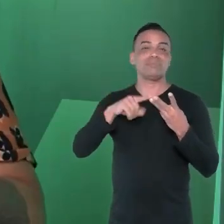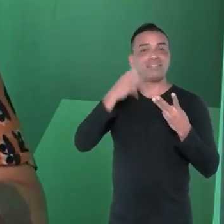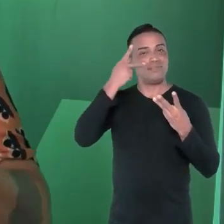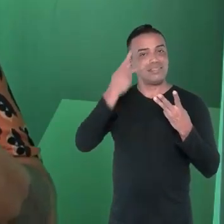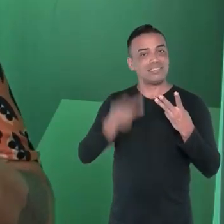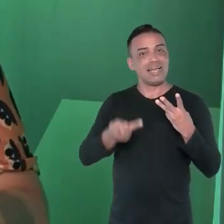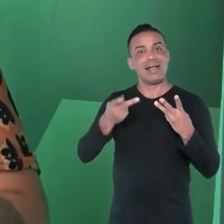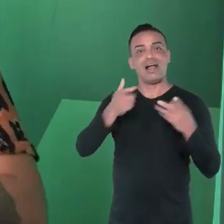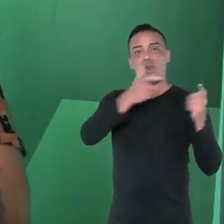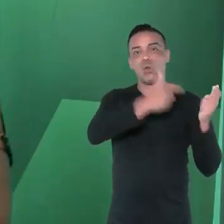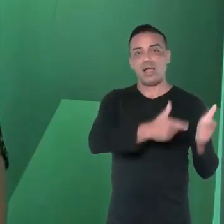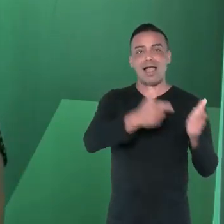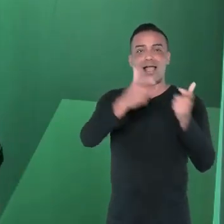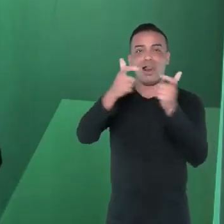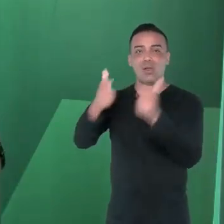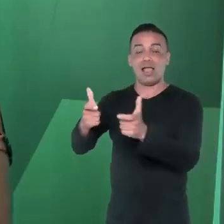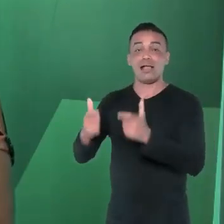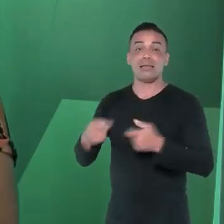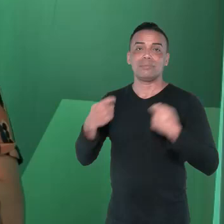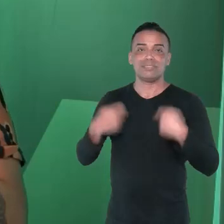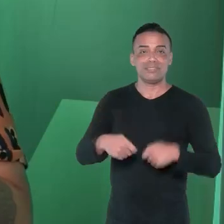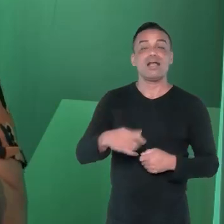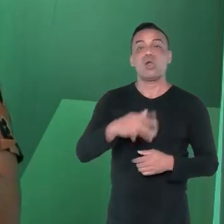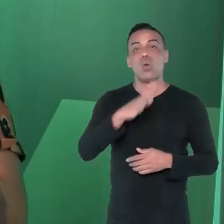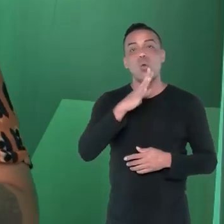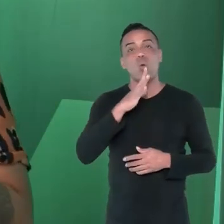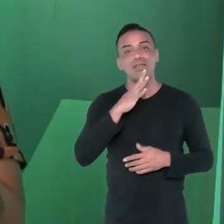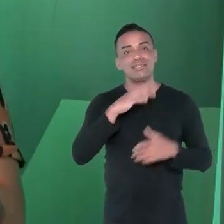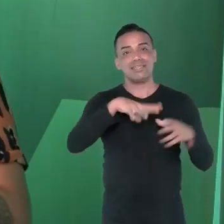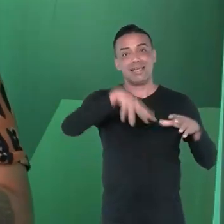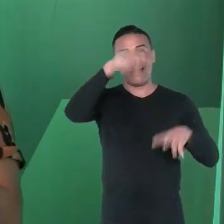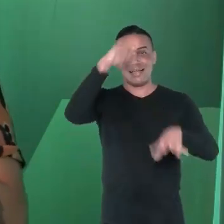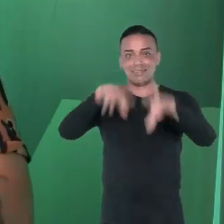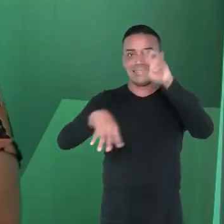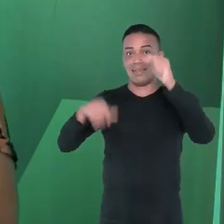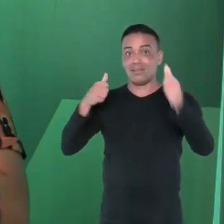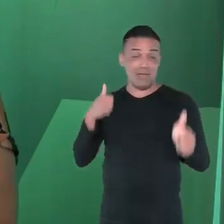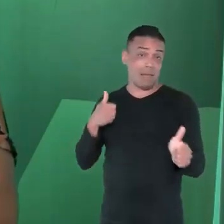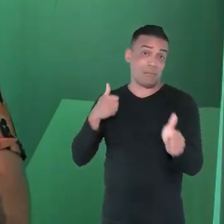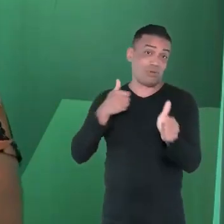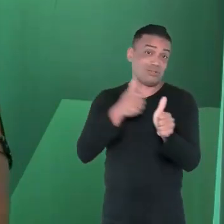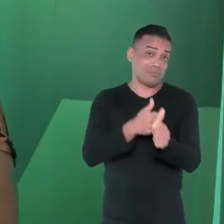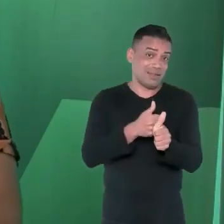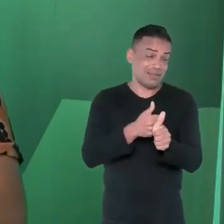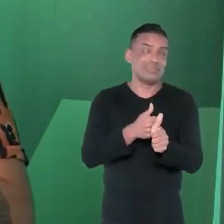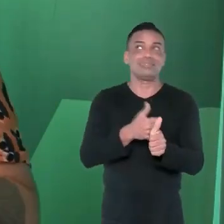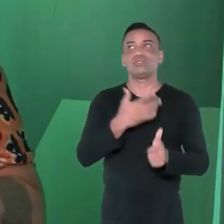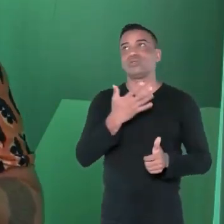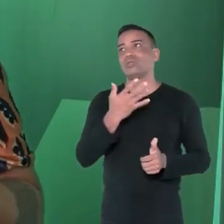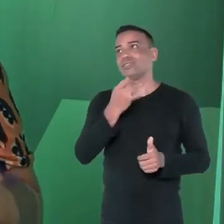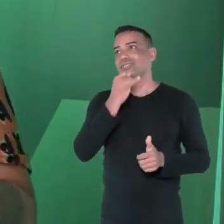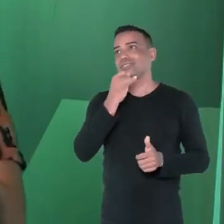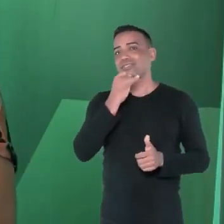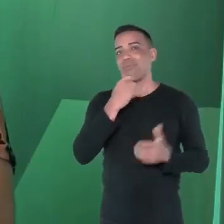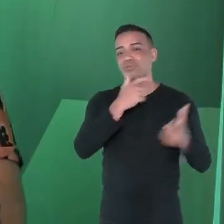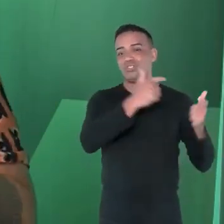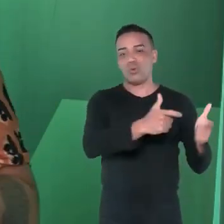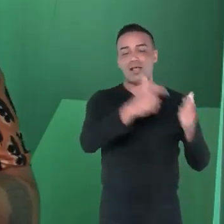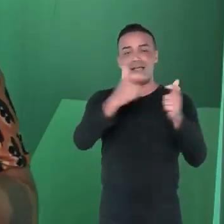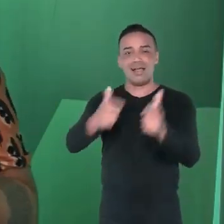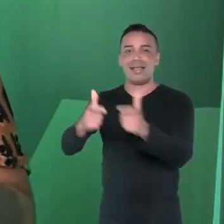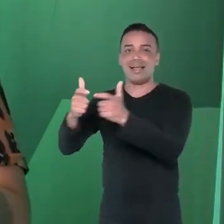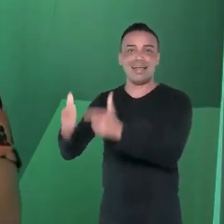visitar esse lugar, você não pode deixar conhecer esse castelo, porque acho que ele vai nos aproximando tanto desses pontos,